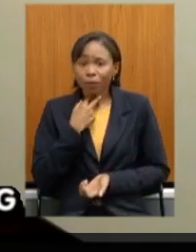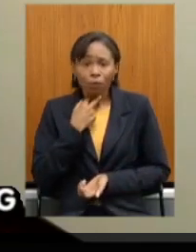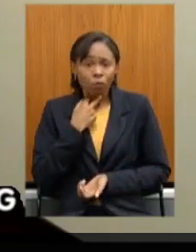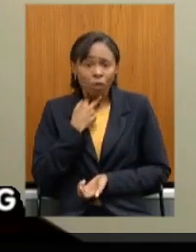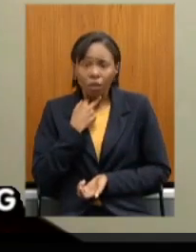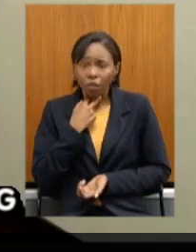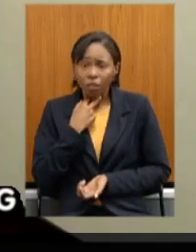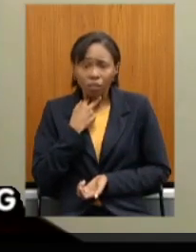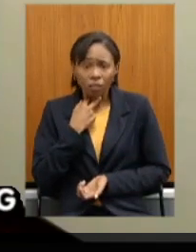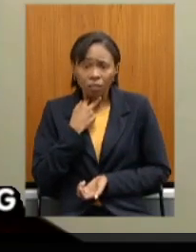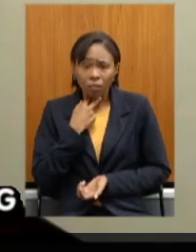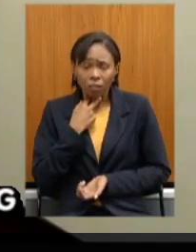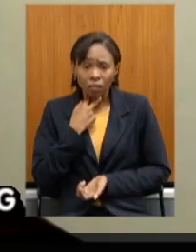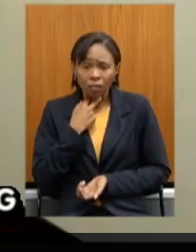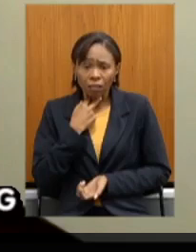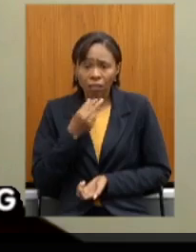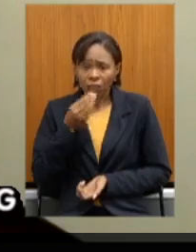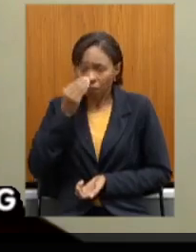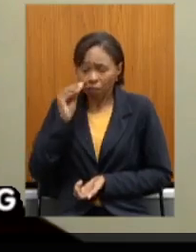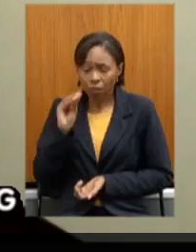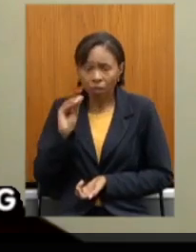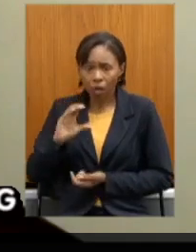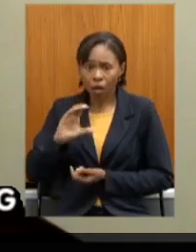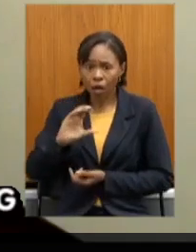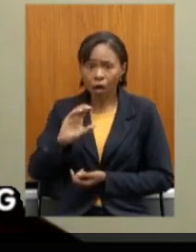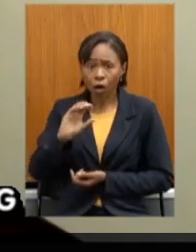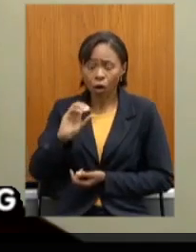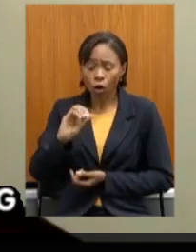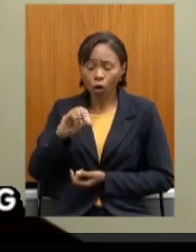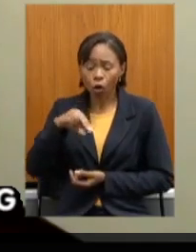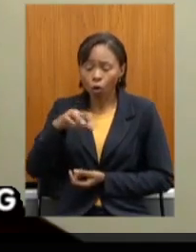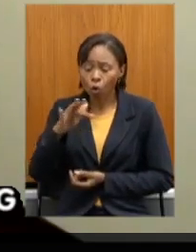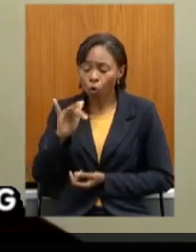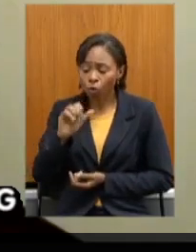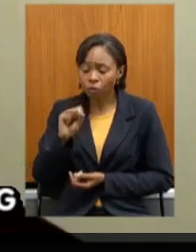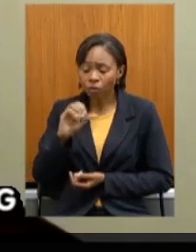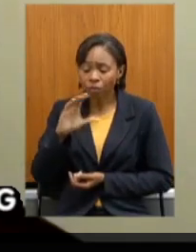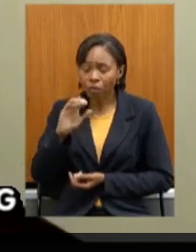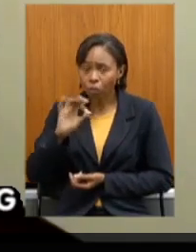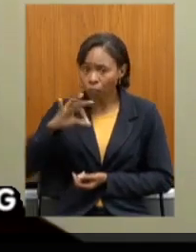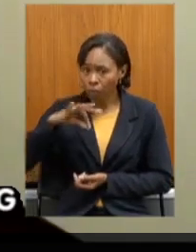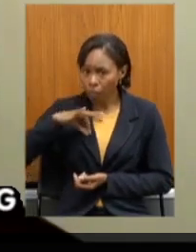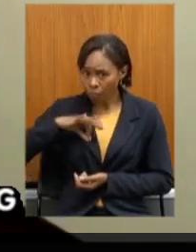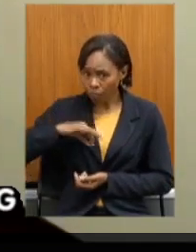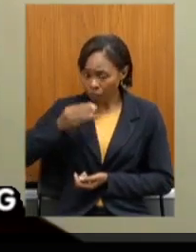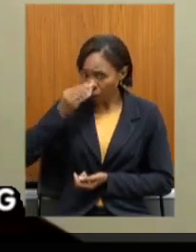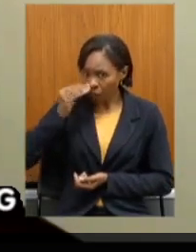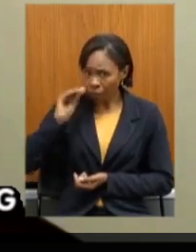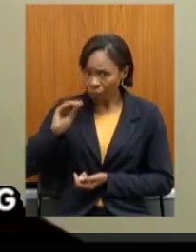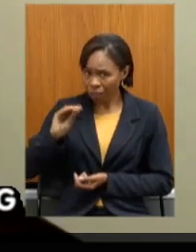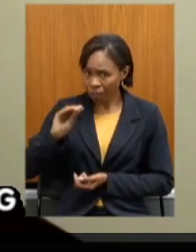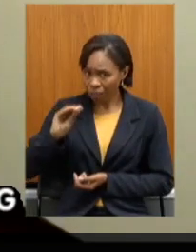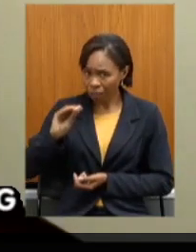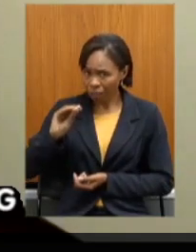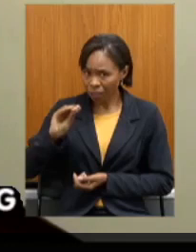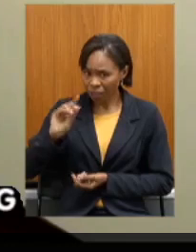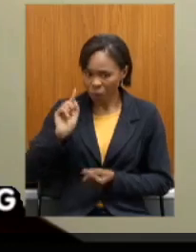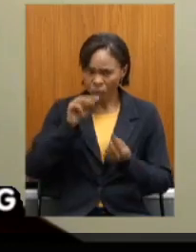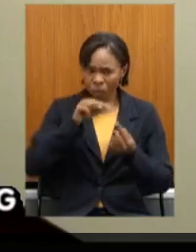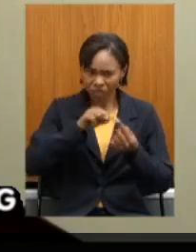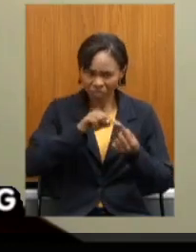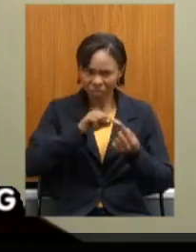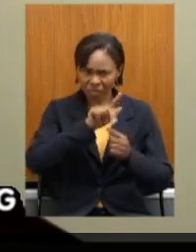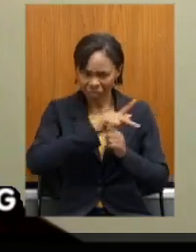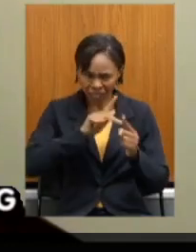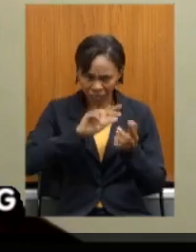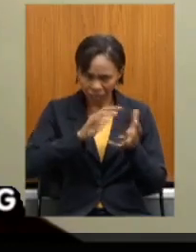mão do confisco salarial para fazer uma reforma. Vamos pensar nisso. Não se pode culpar